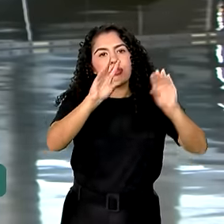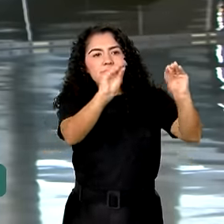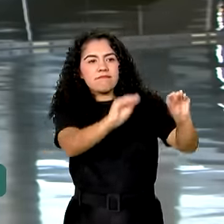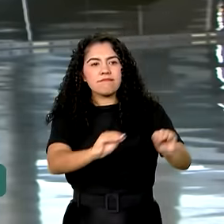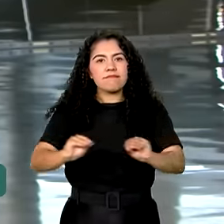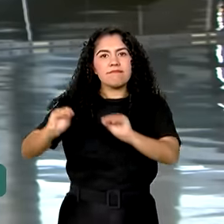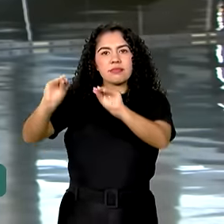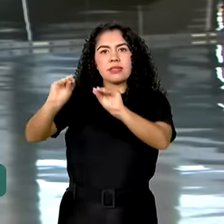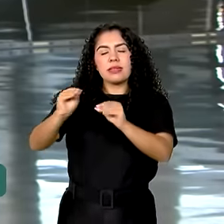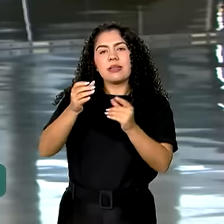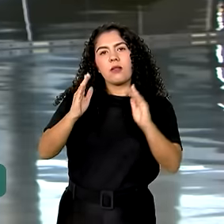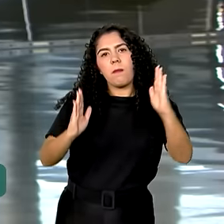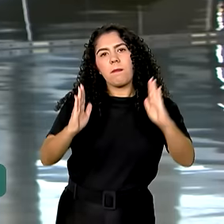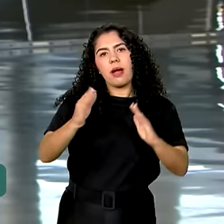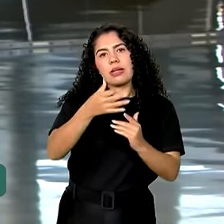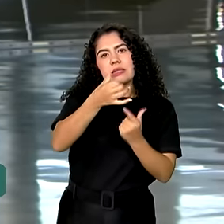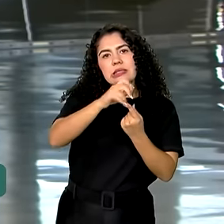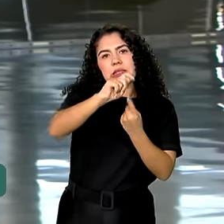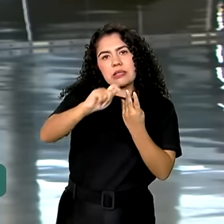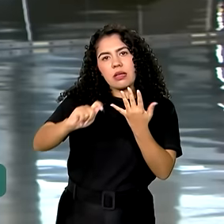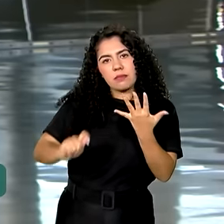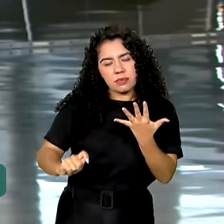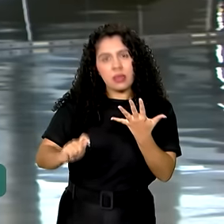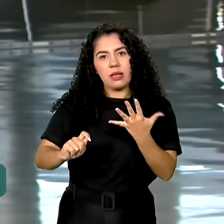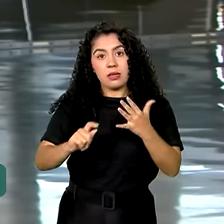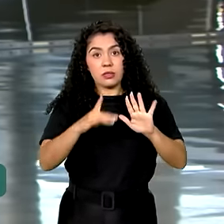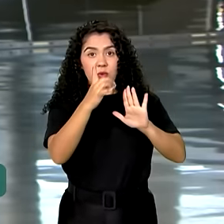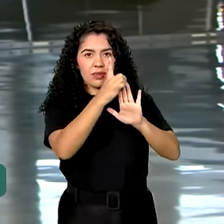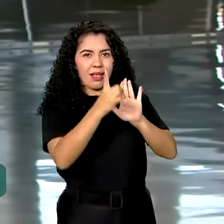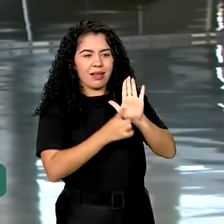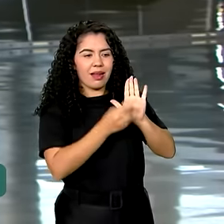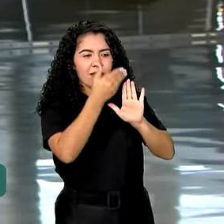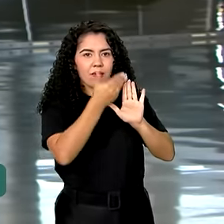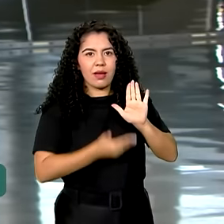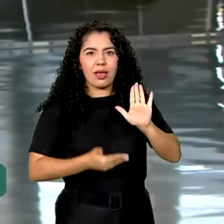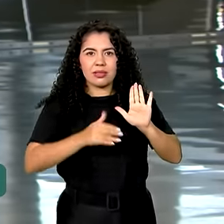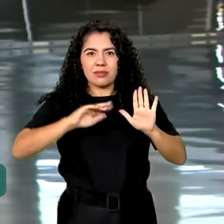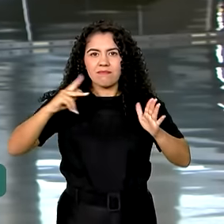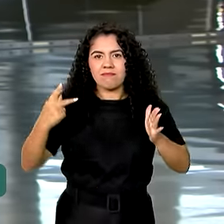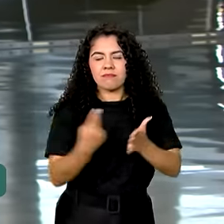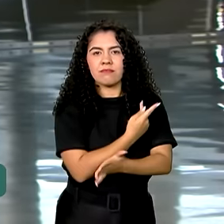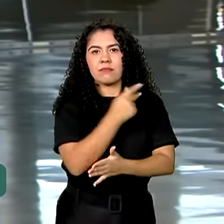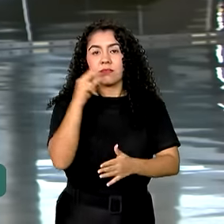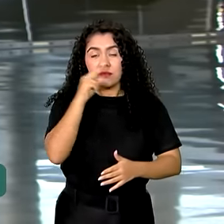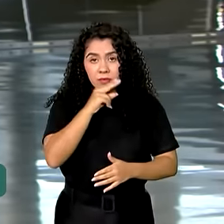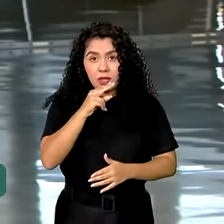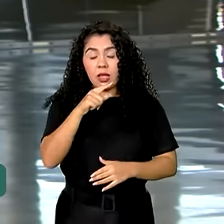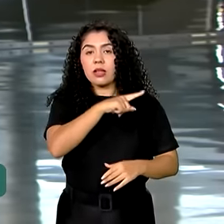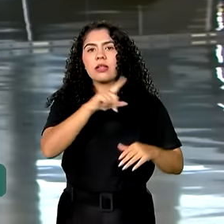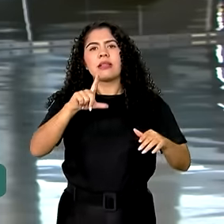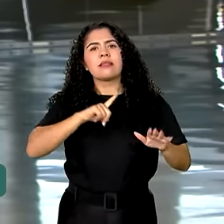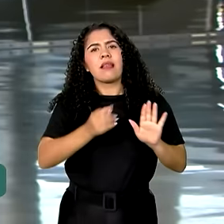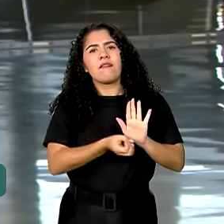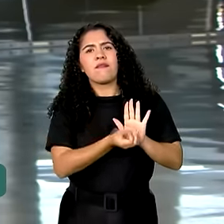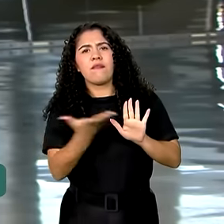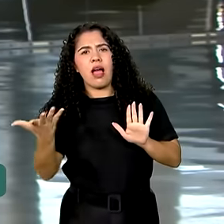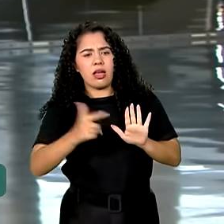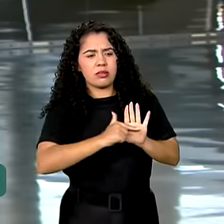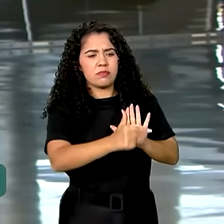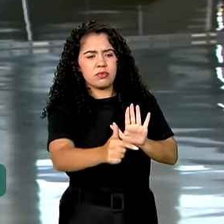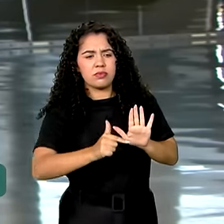máximo 6 meses após o término do decreto de calamidade. O texto contempla várias atividades,